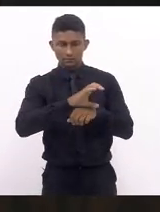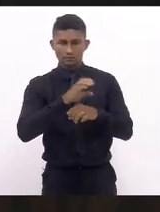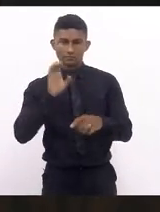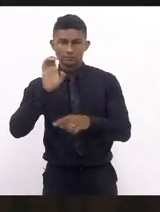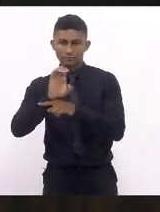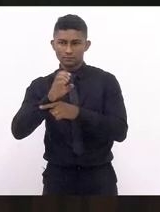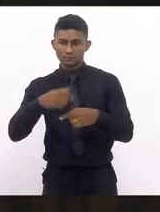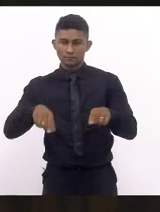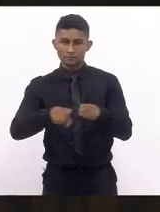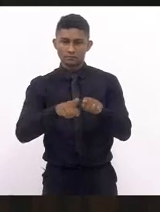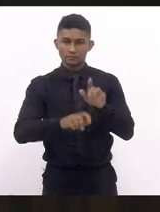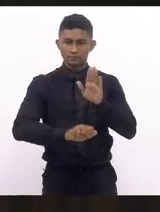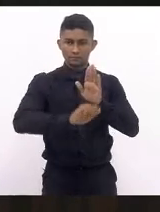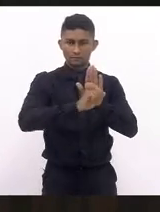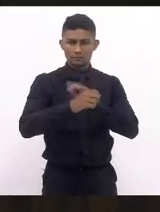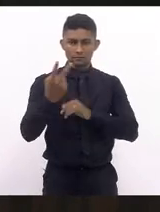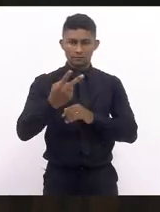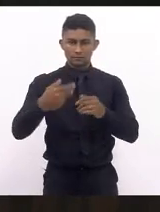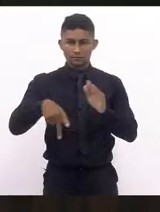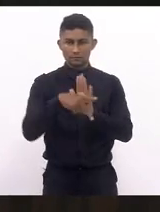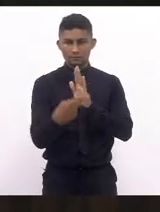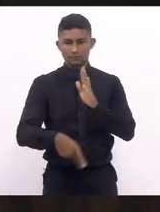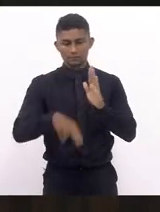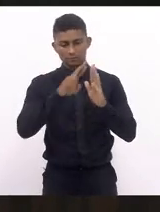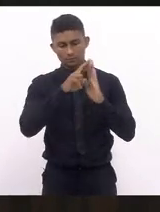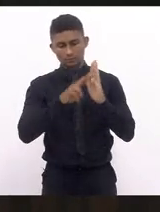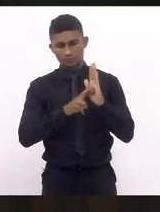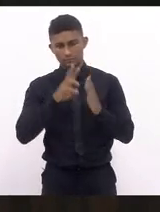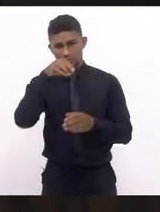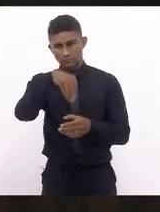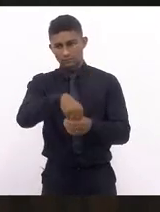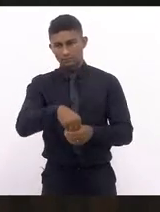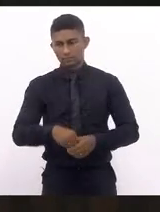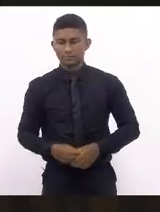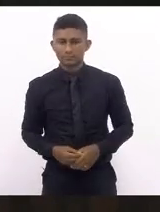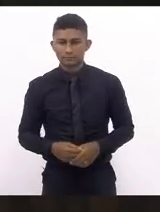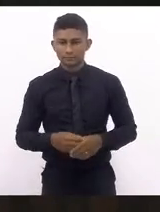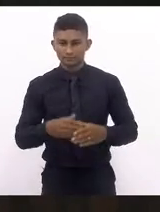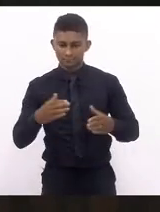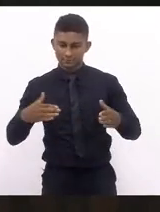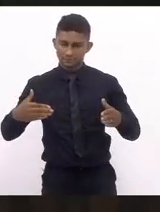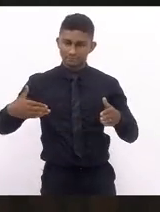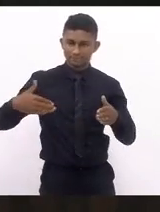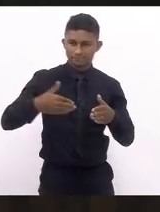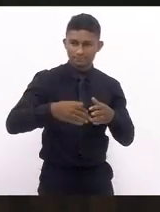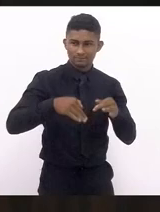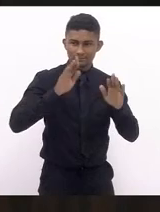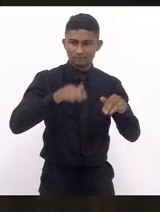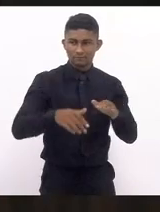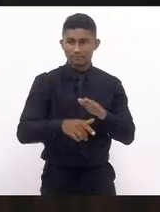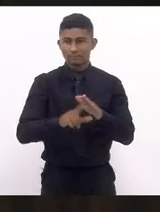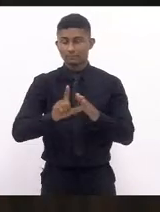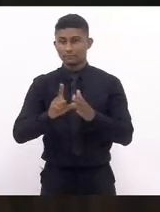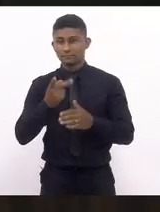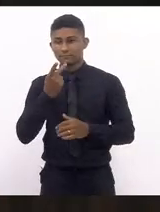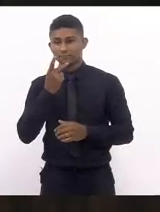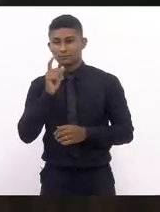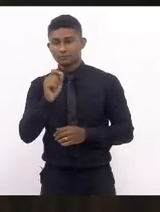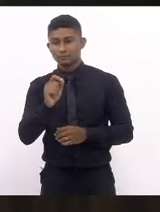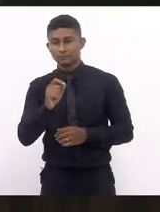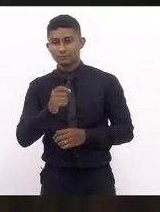do artigo 2º o Regimento Interno antes de encerrar e quem falou aquilo Coração